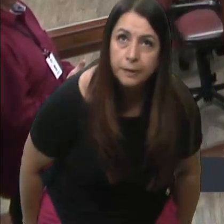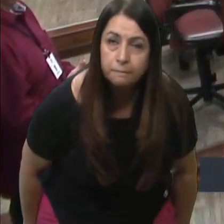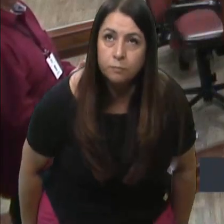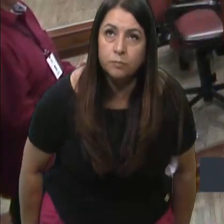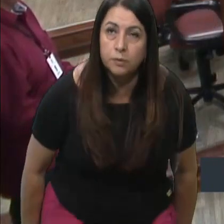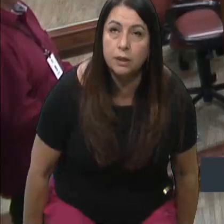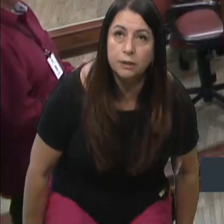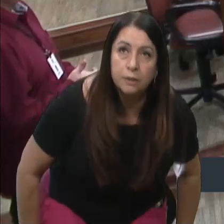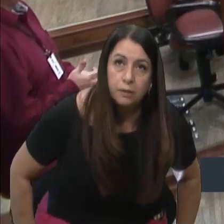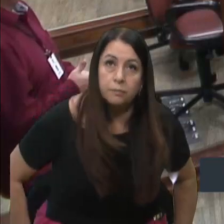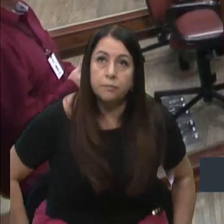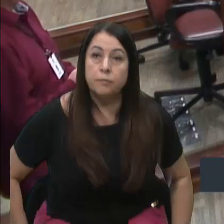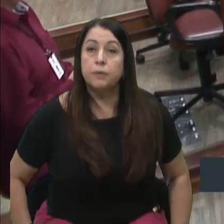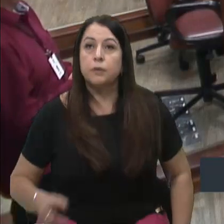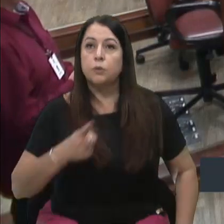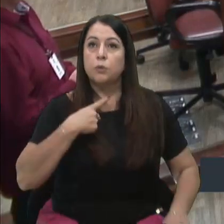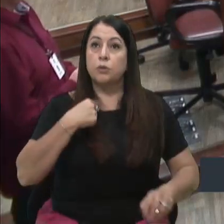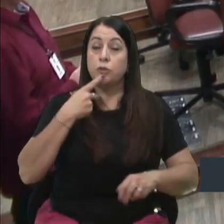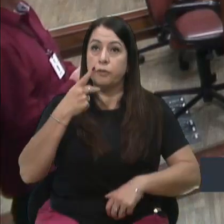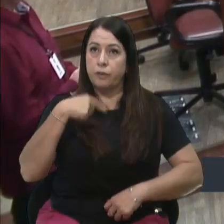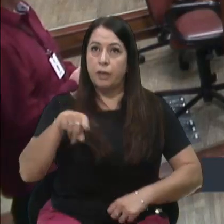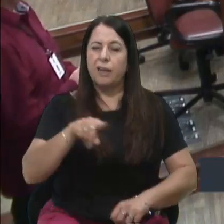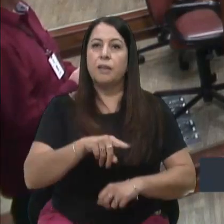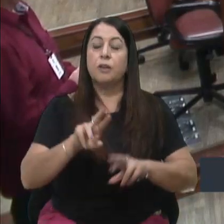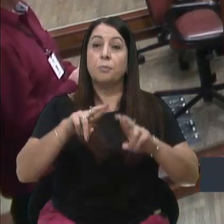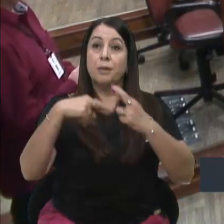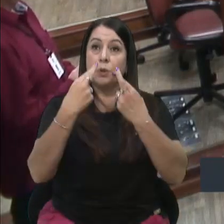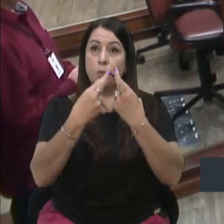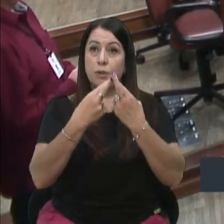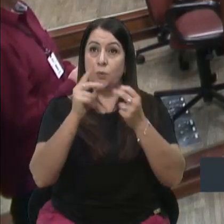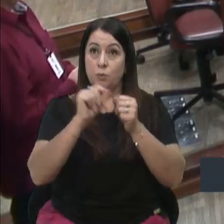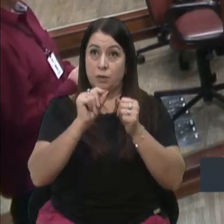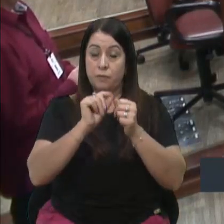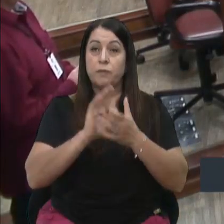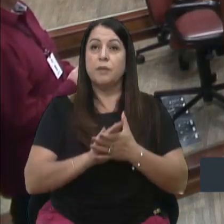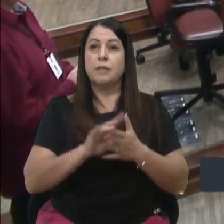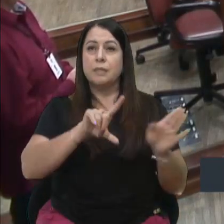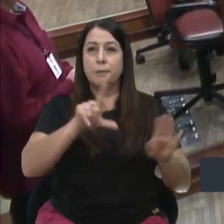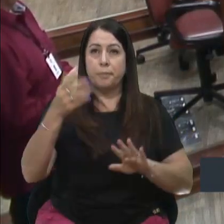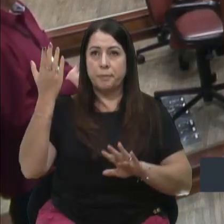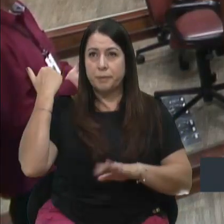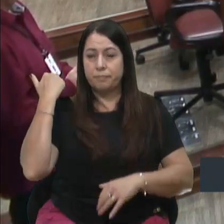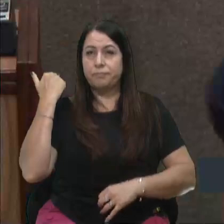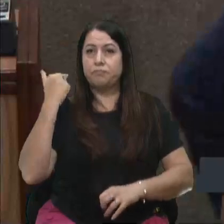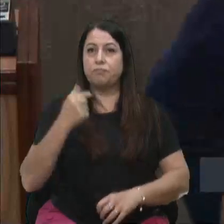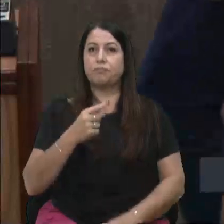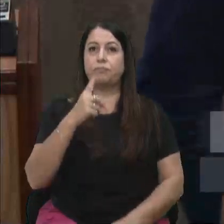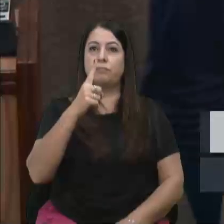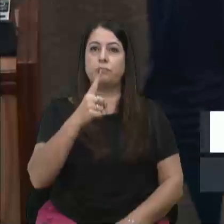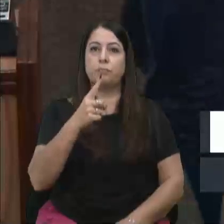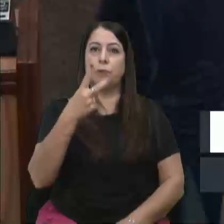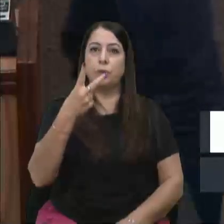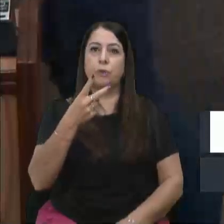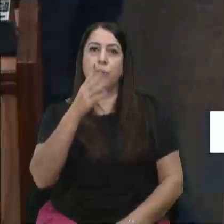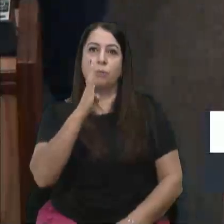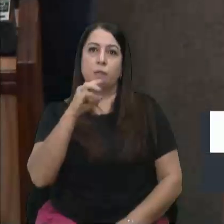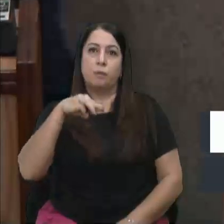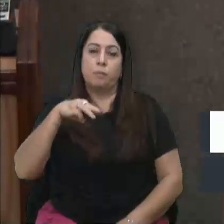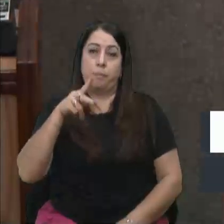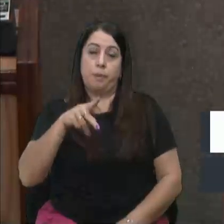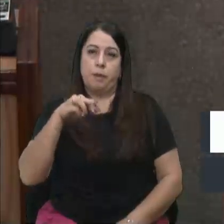eu gostaria de repercutir uma reunião que fiz na semana passada, no 12º